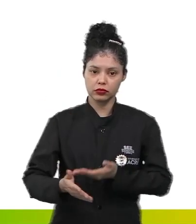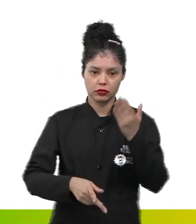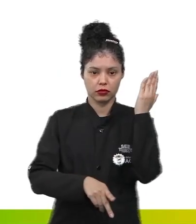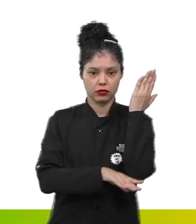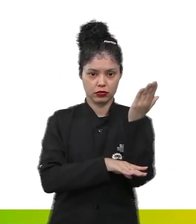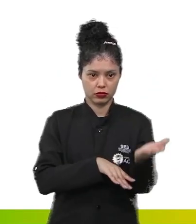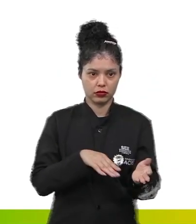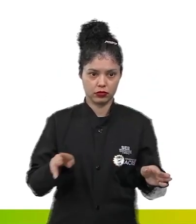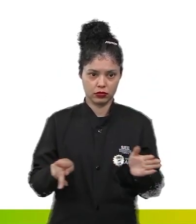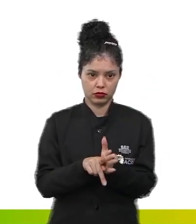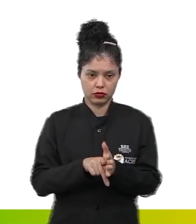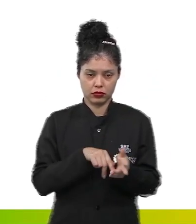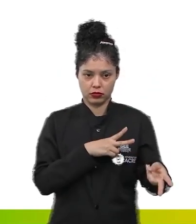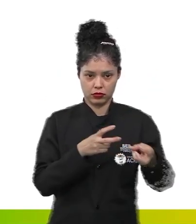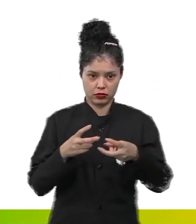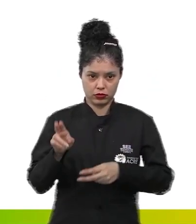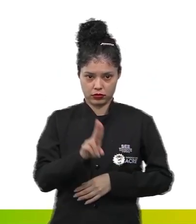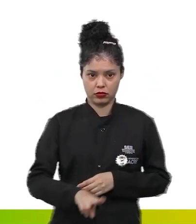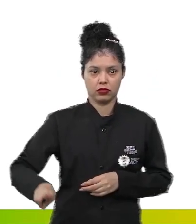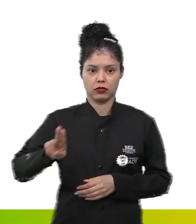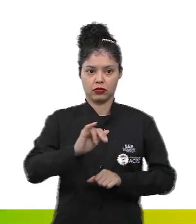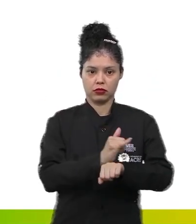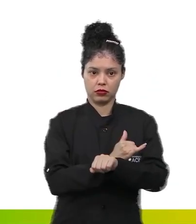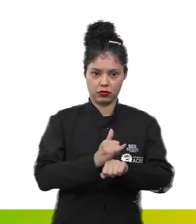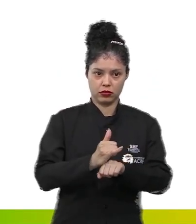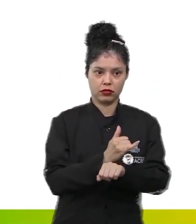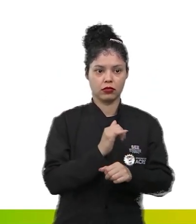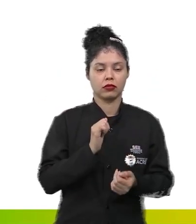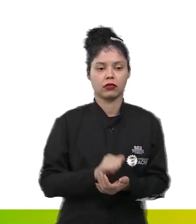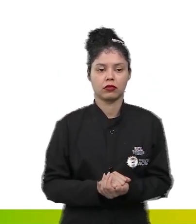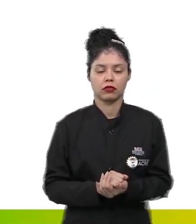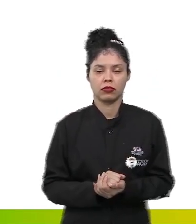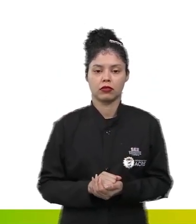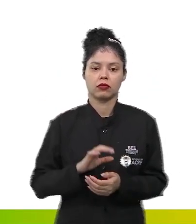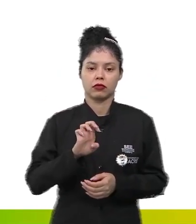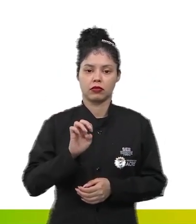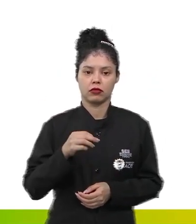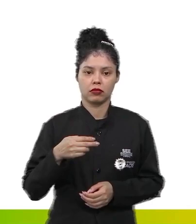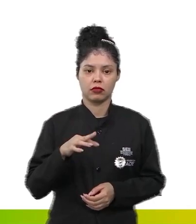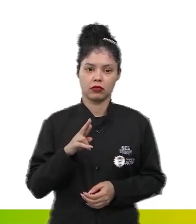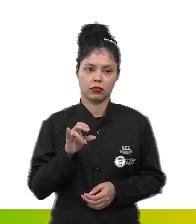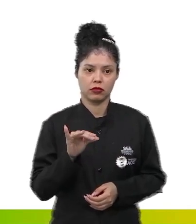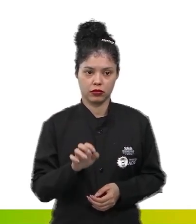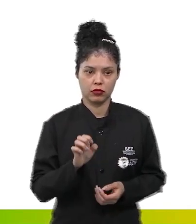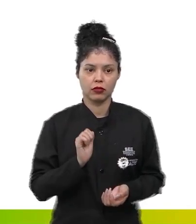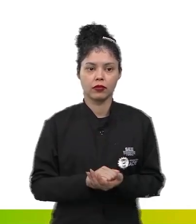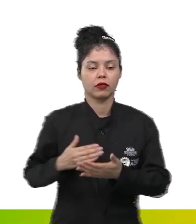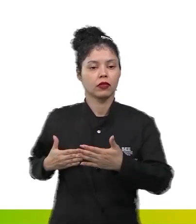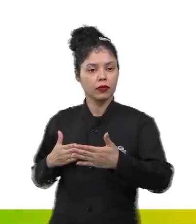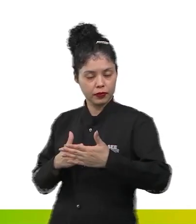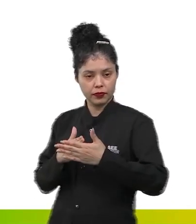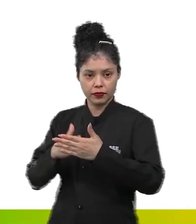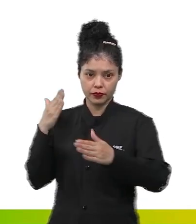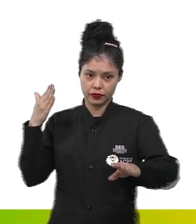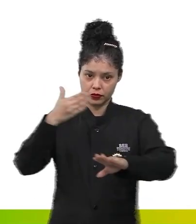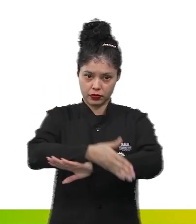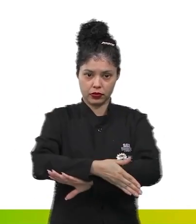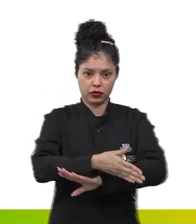o desmatamento e a exploração, utilizando estratégias como o empate, que é o